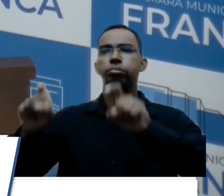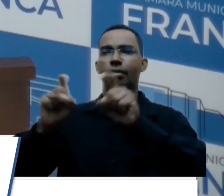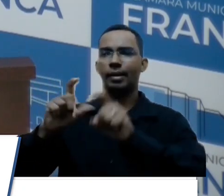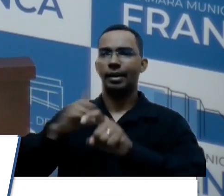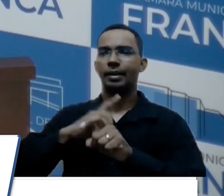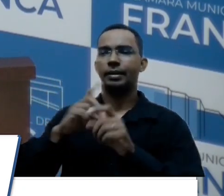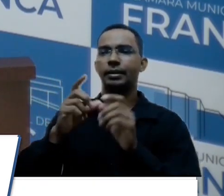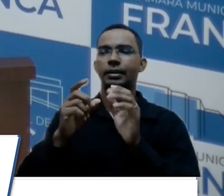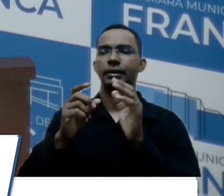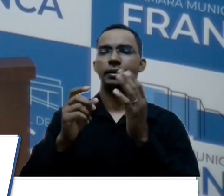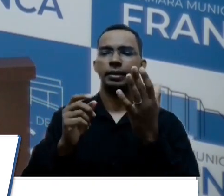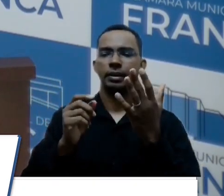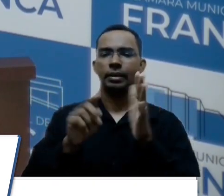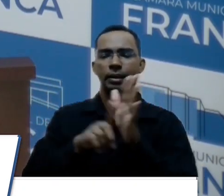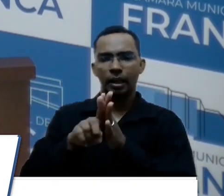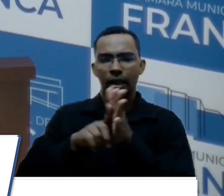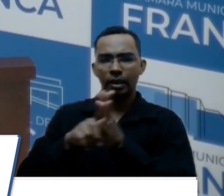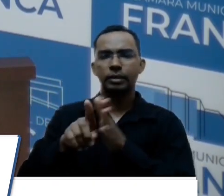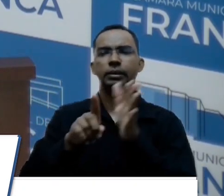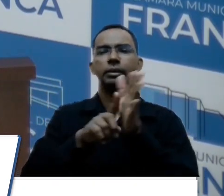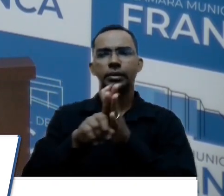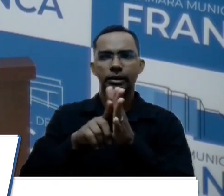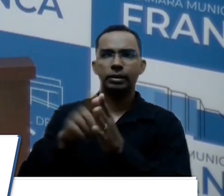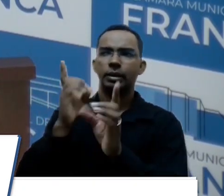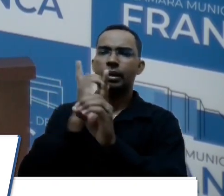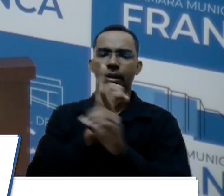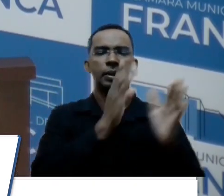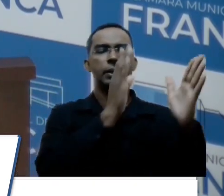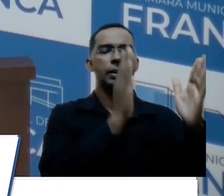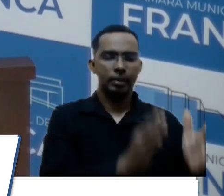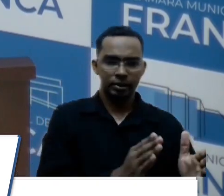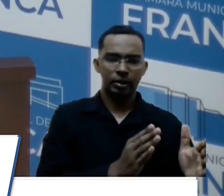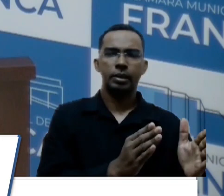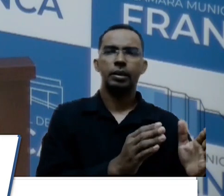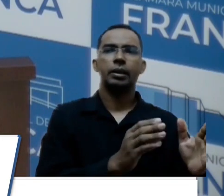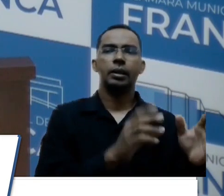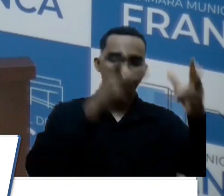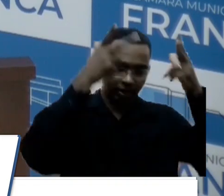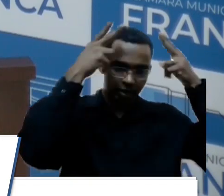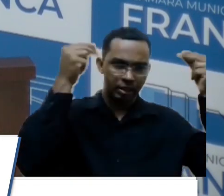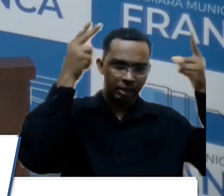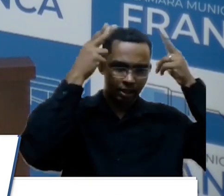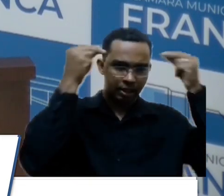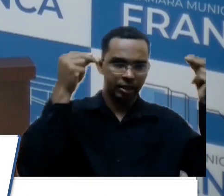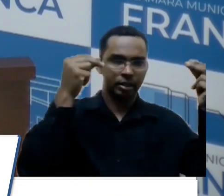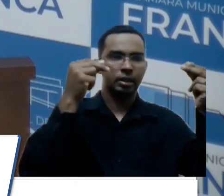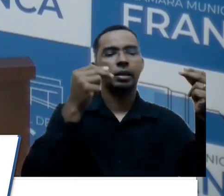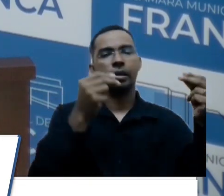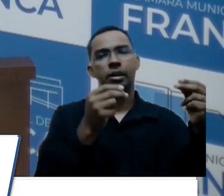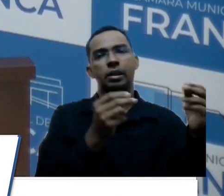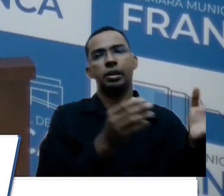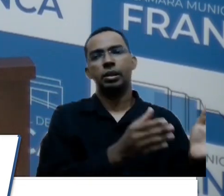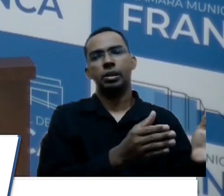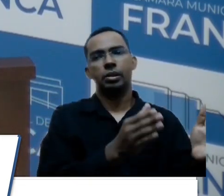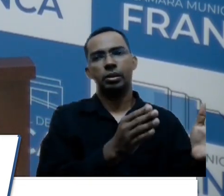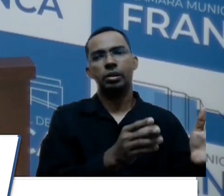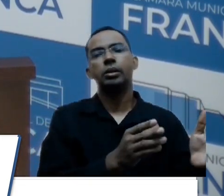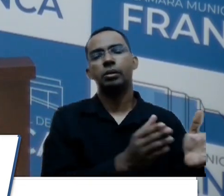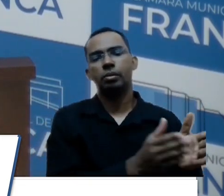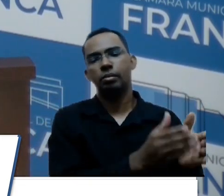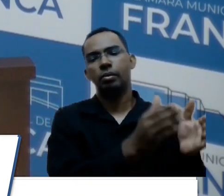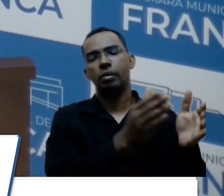triagem, começa na triagem. Vai passar por uma enfermeira, a anamnese que chama, né? Fala